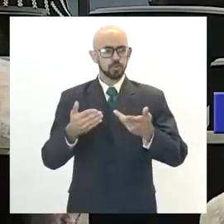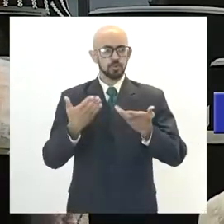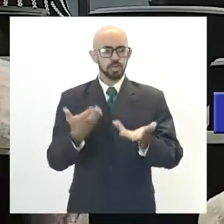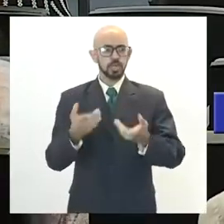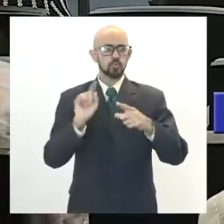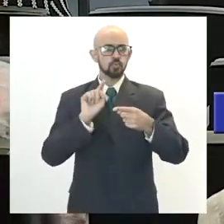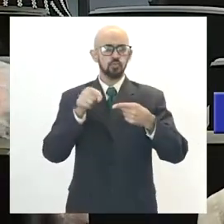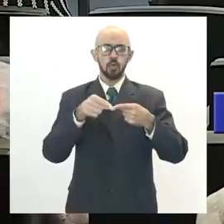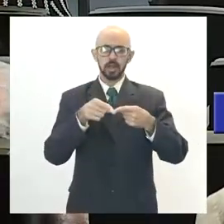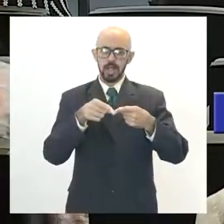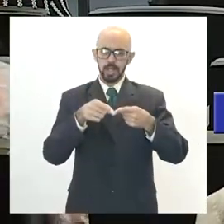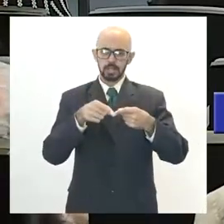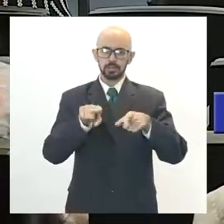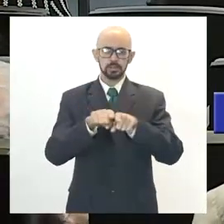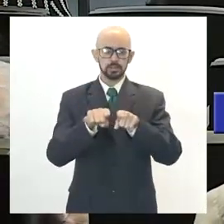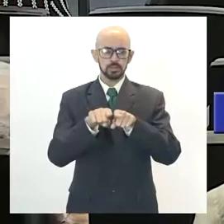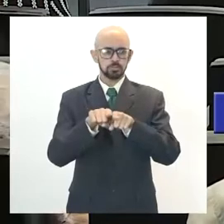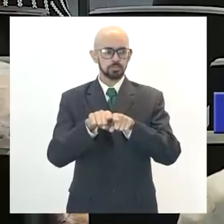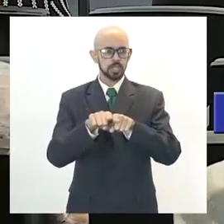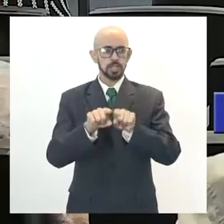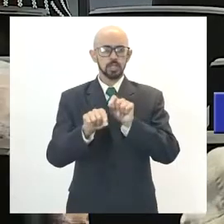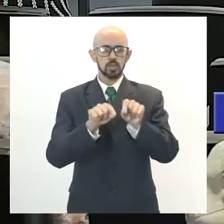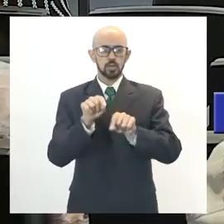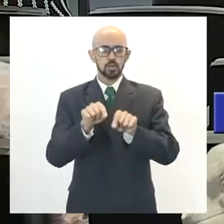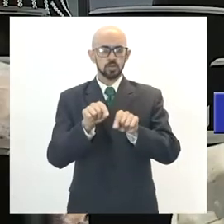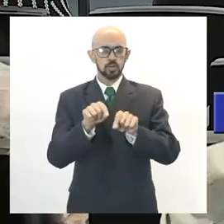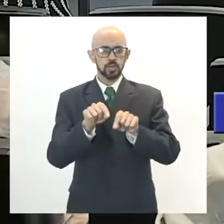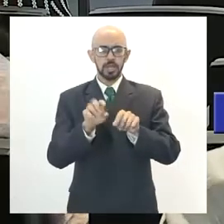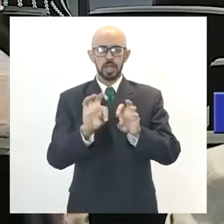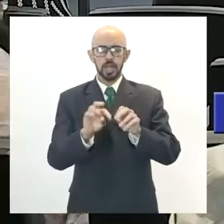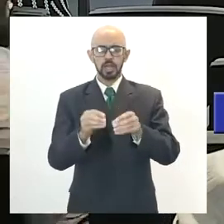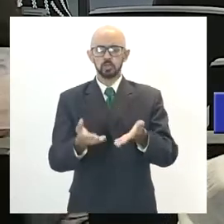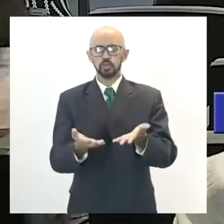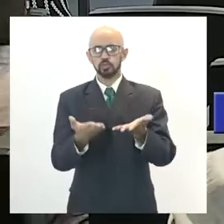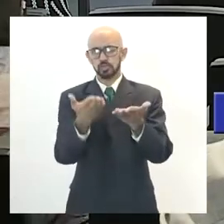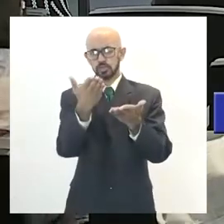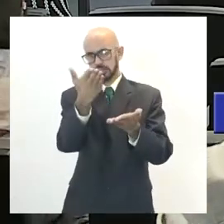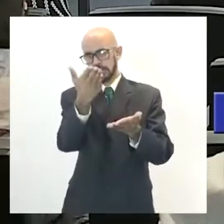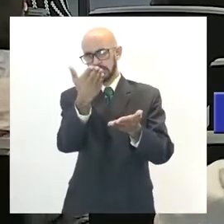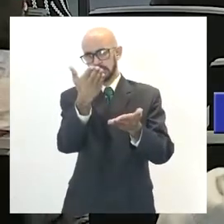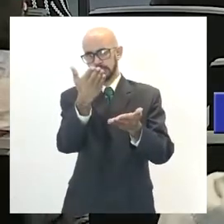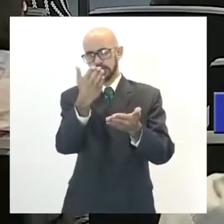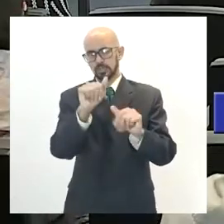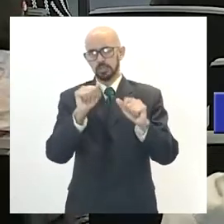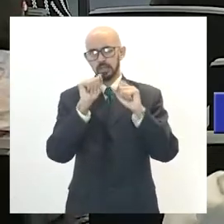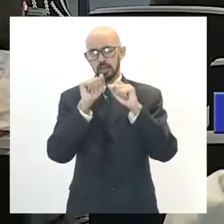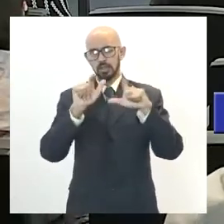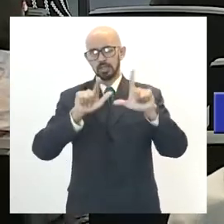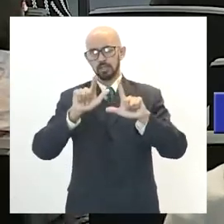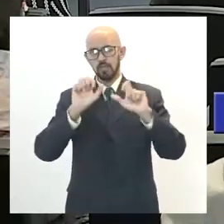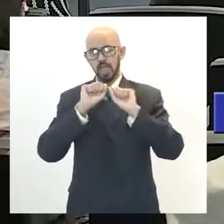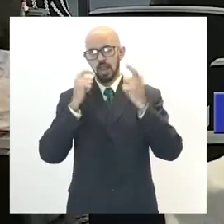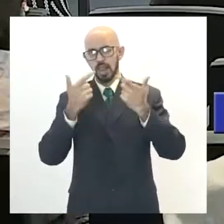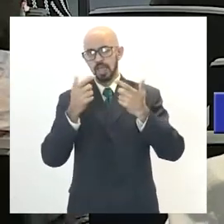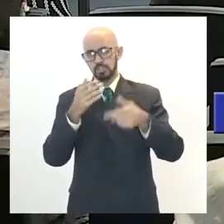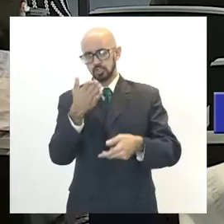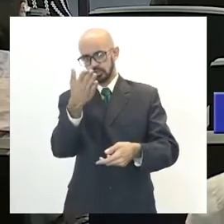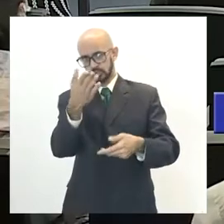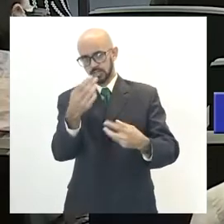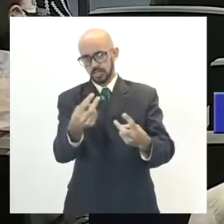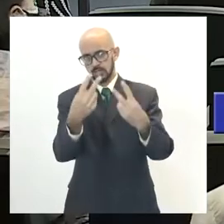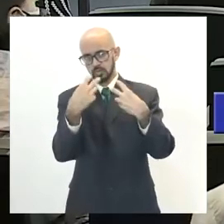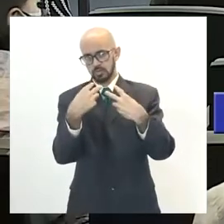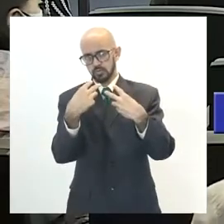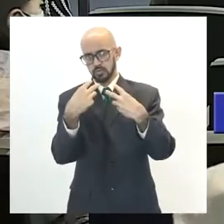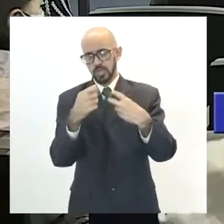focar um pouco a minha fala não só aos para dentro aqui hoje mas também há quem está assistindo a gente hoje via TV alerj pior a gente estava dialogando